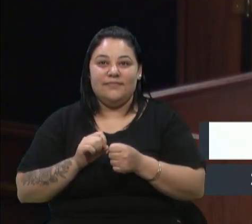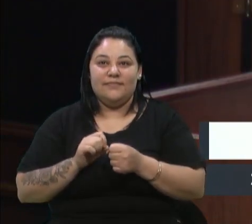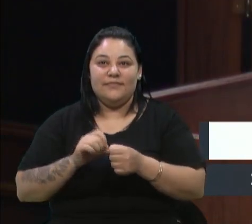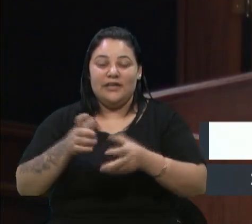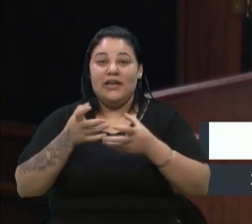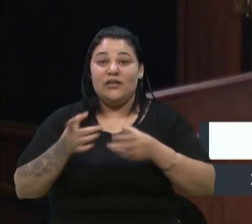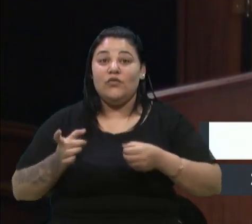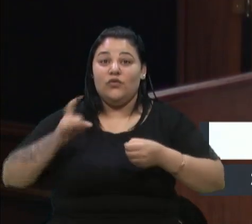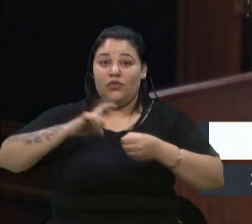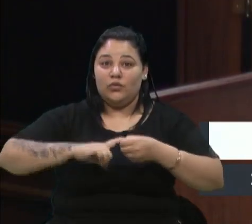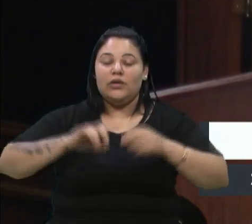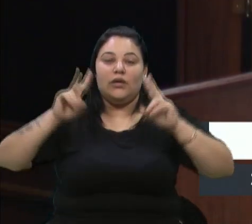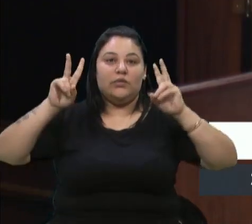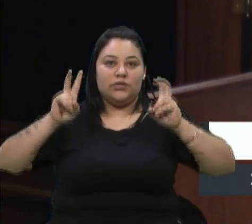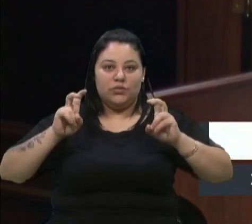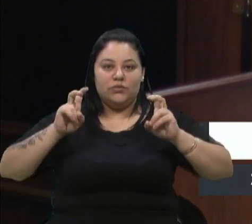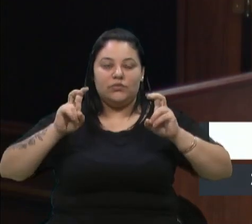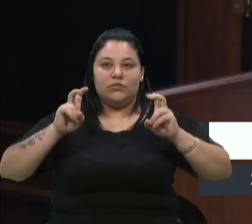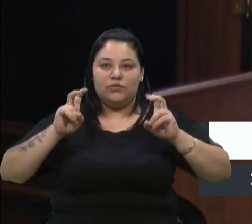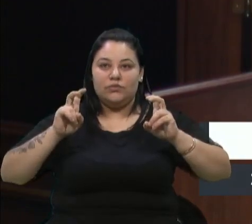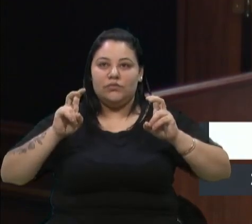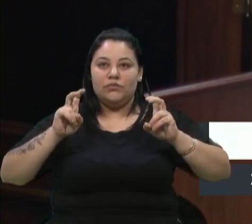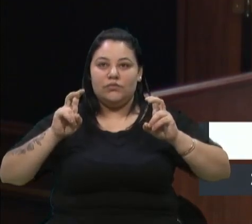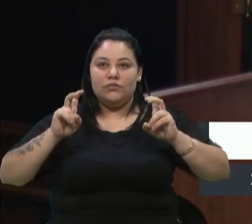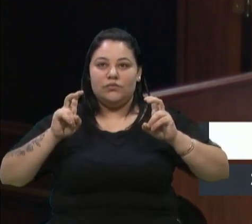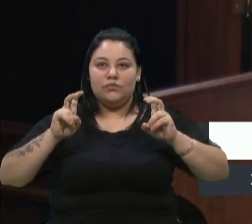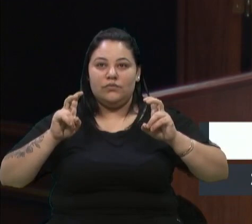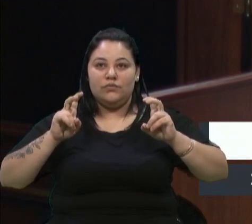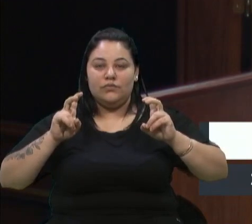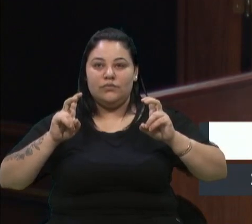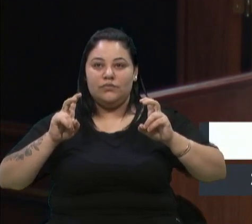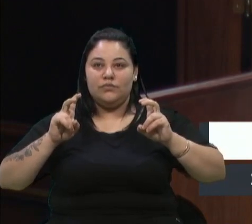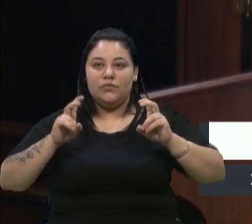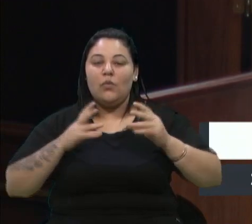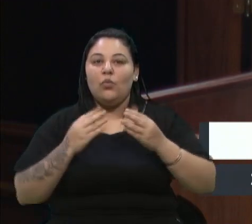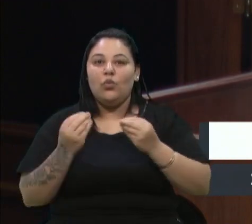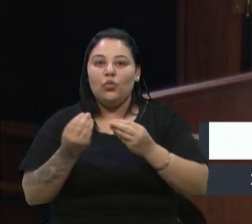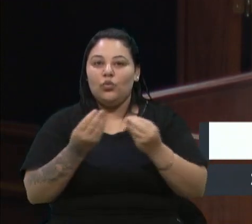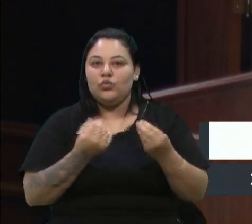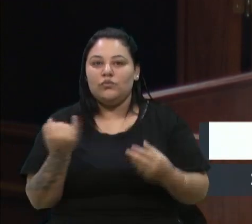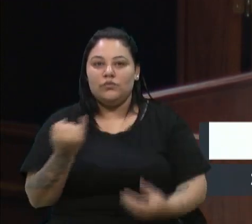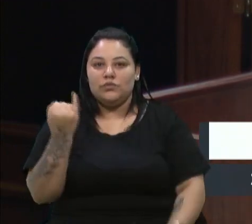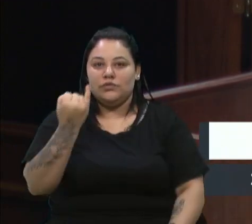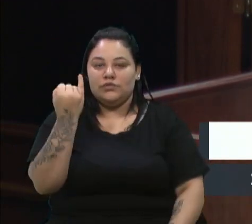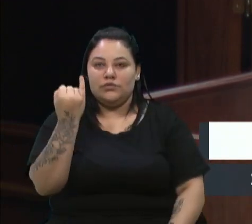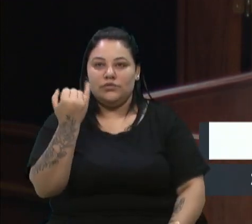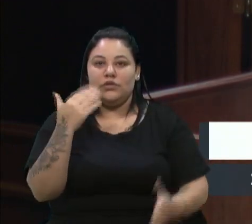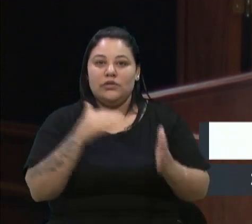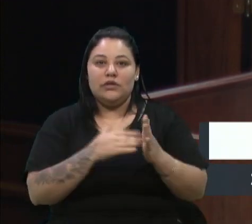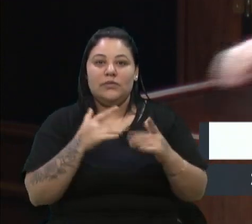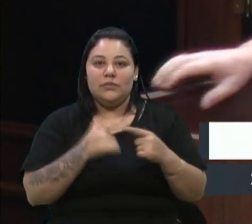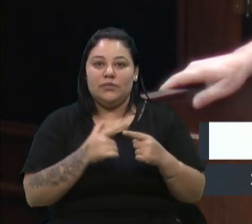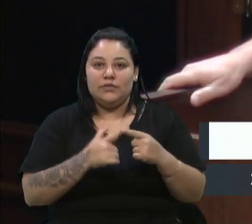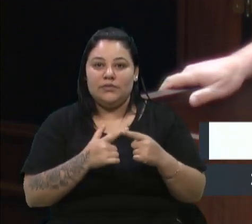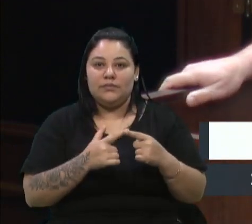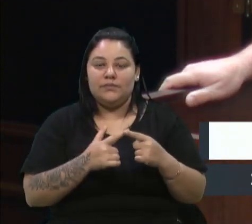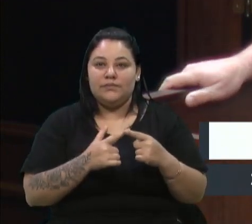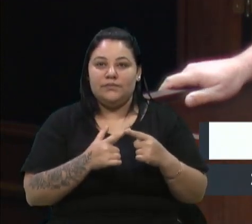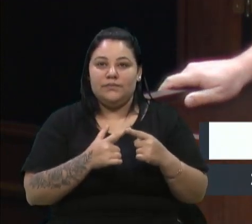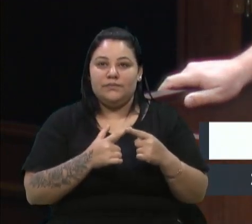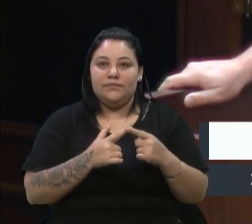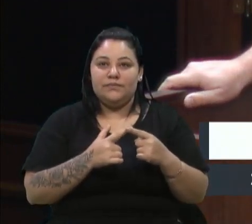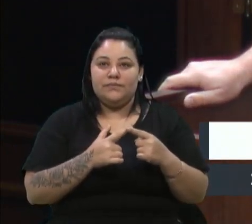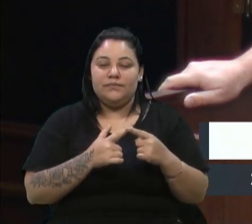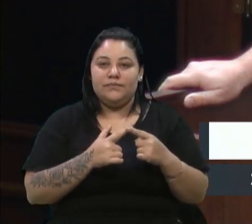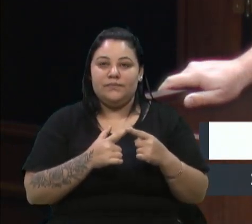voltar a um tema que me é muito caro, até porque no final de semana nós teremos um dos grandes eventos